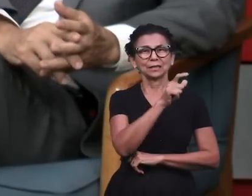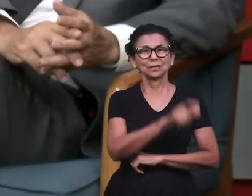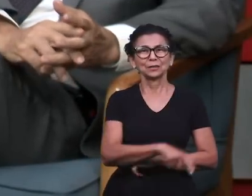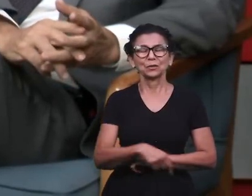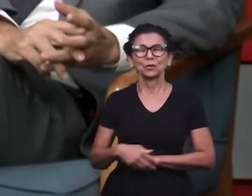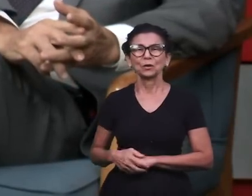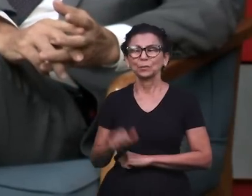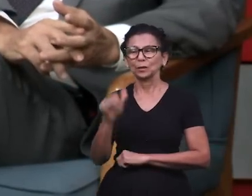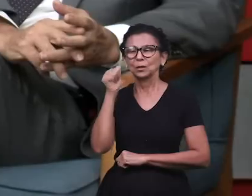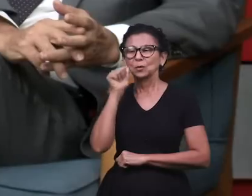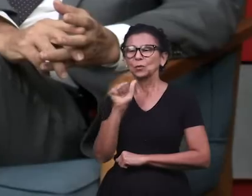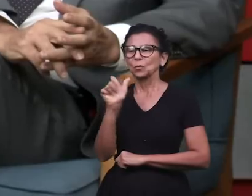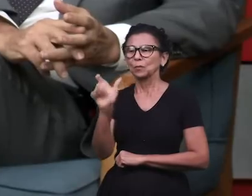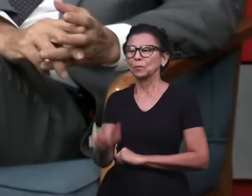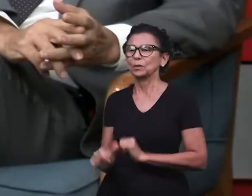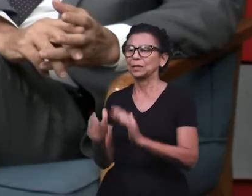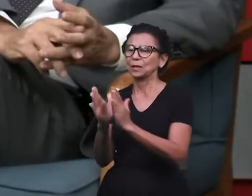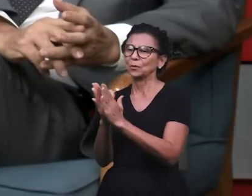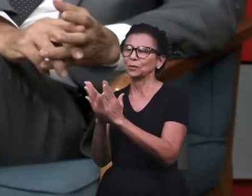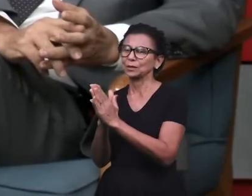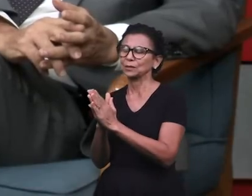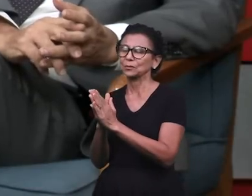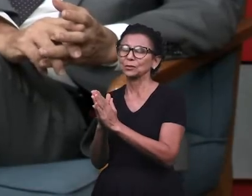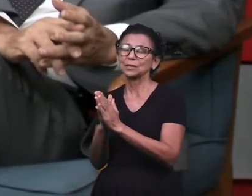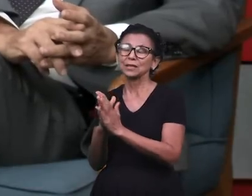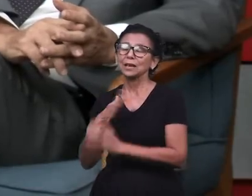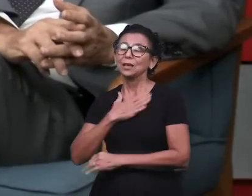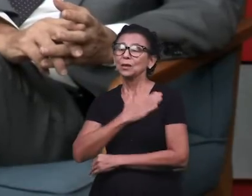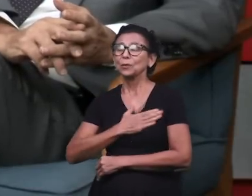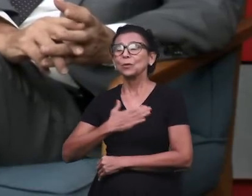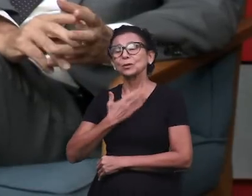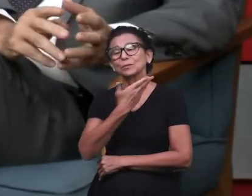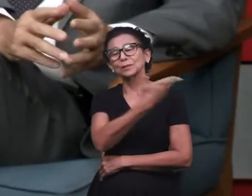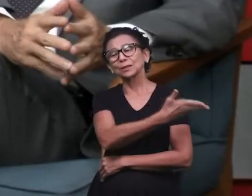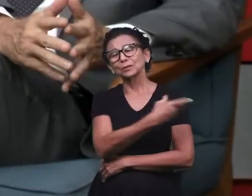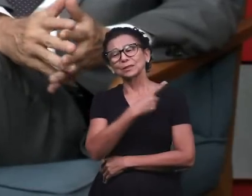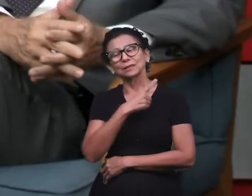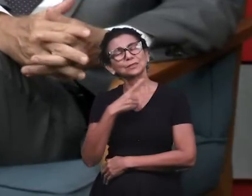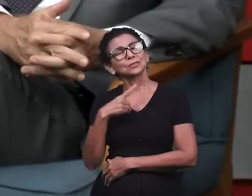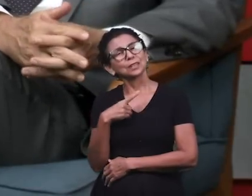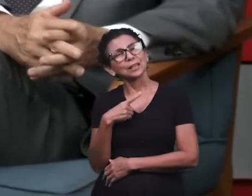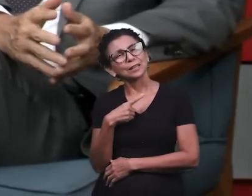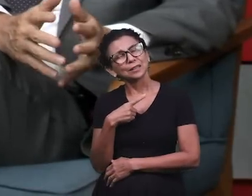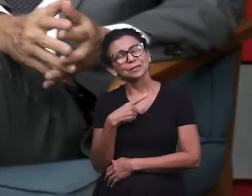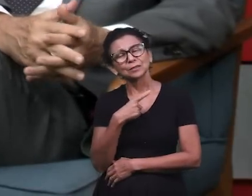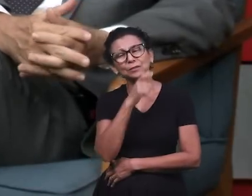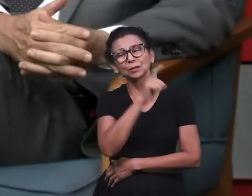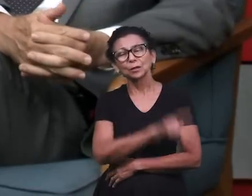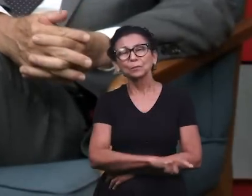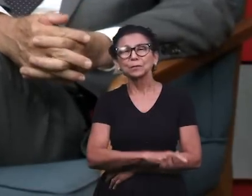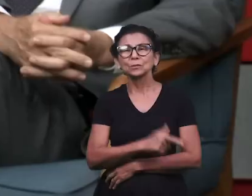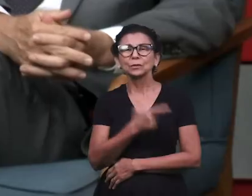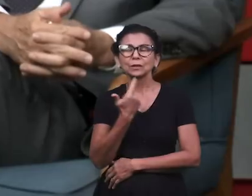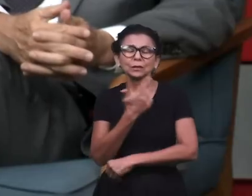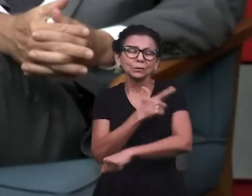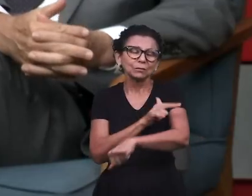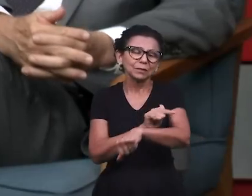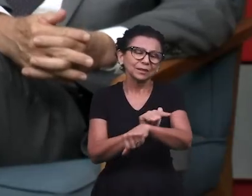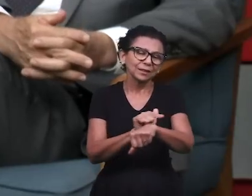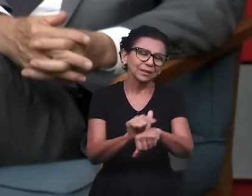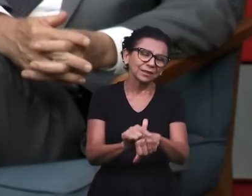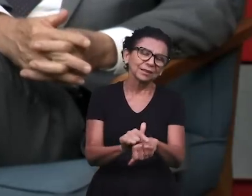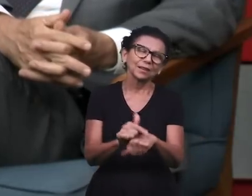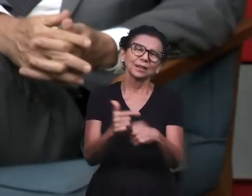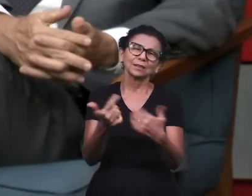irmã depois veio conversar comigo: Amadeu, eu gosto tanto daquele diácono. Ele é uma pessoa tão doce, tão